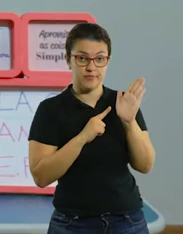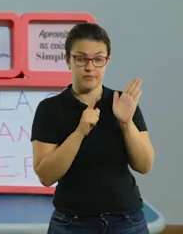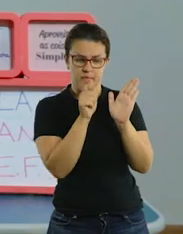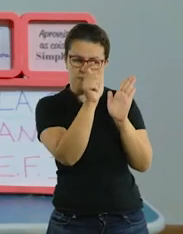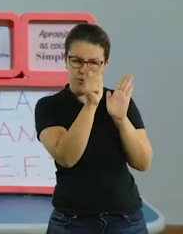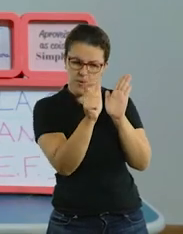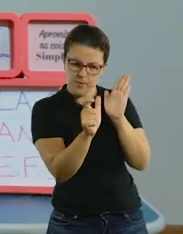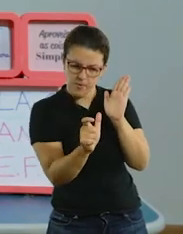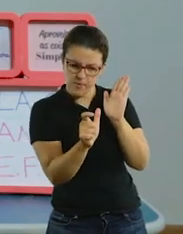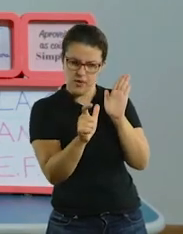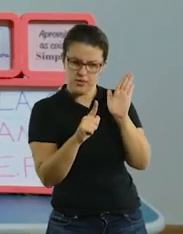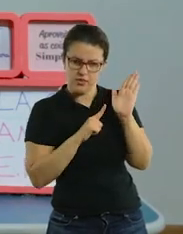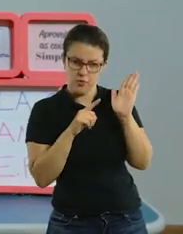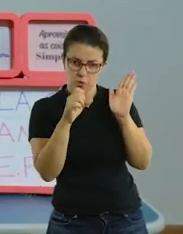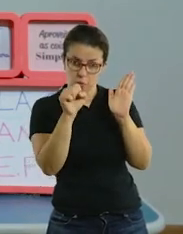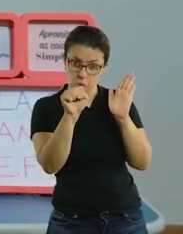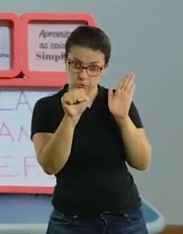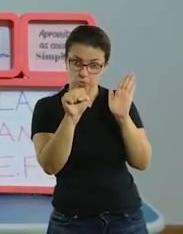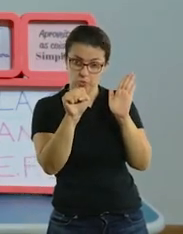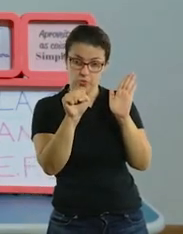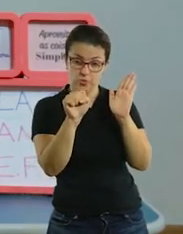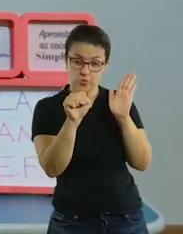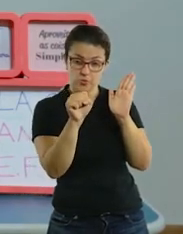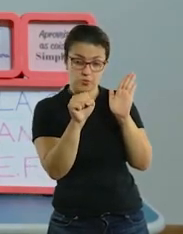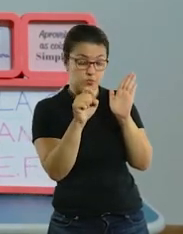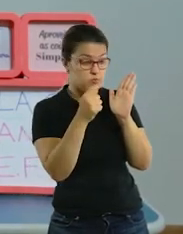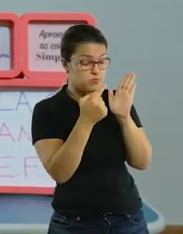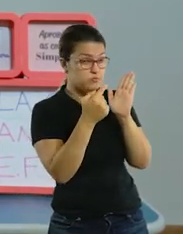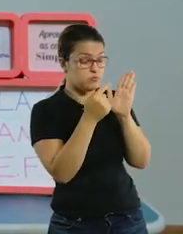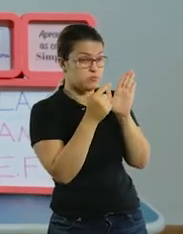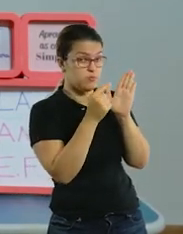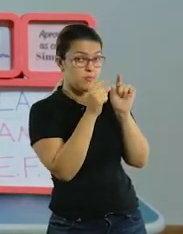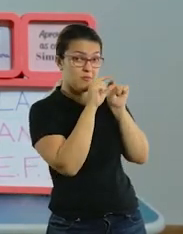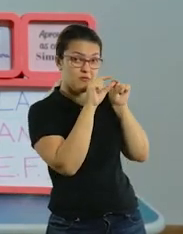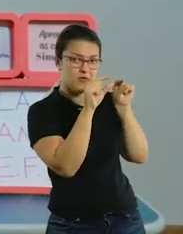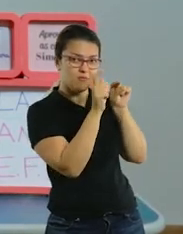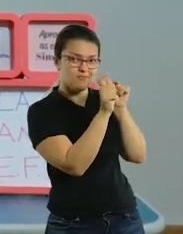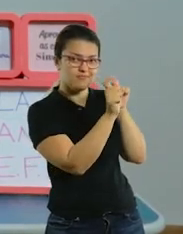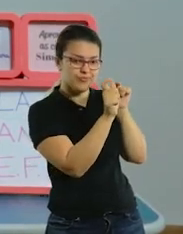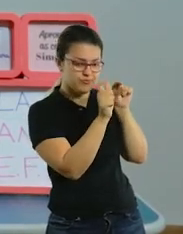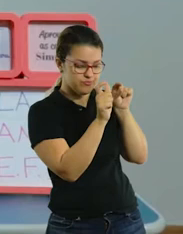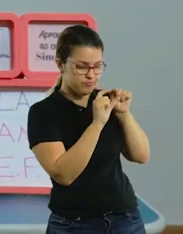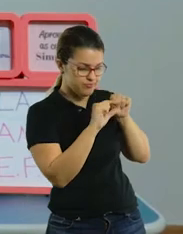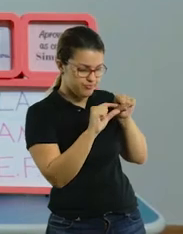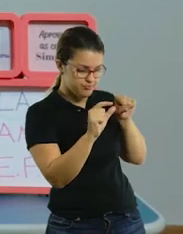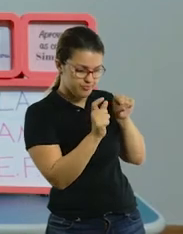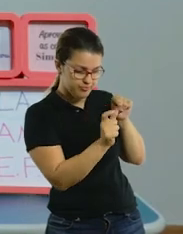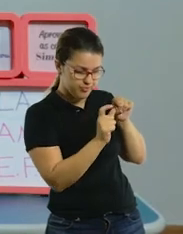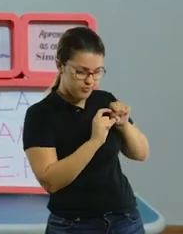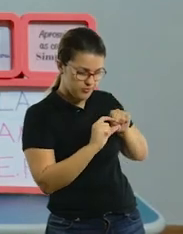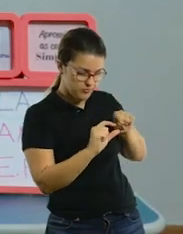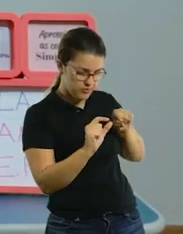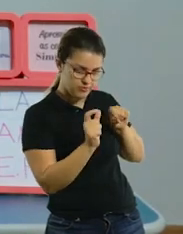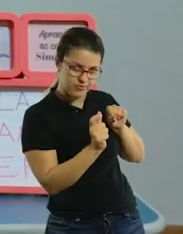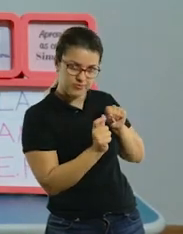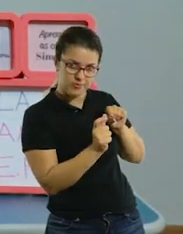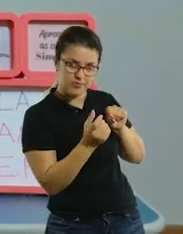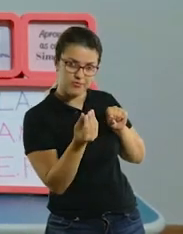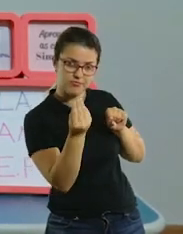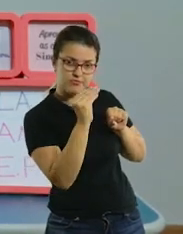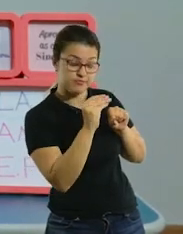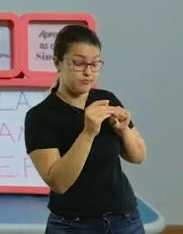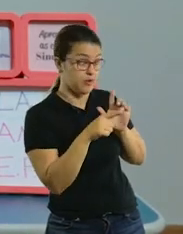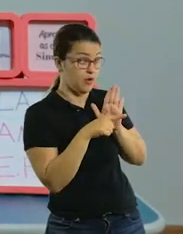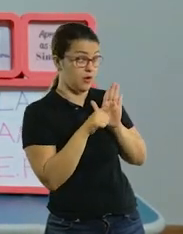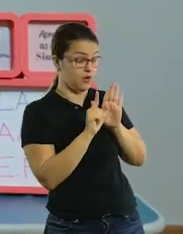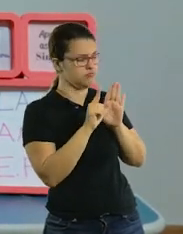8 palavras. Essas 8 palavras vocês têm que preencher nesses espaços, nas lacunas do texto. Então, antes,